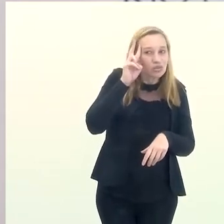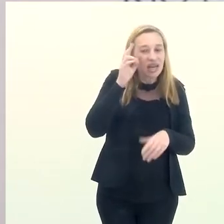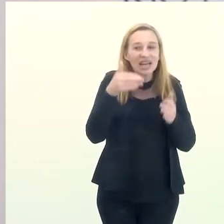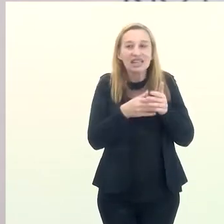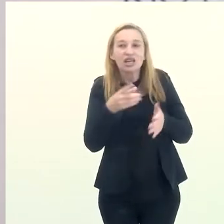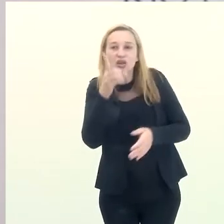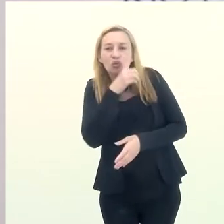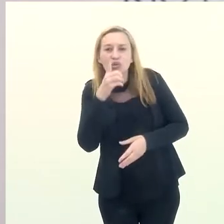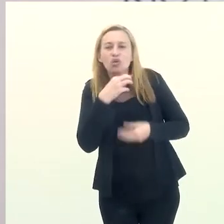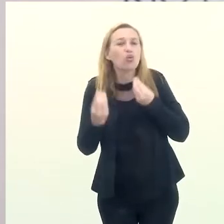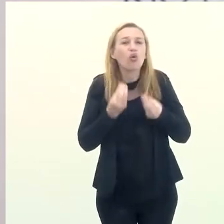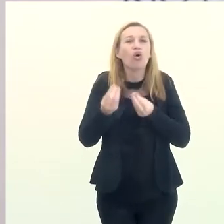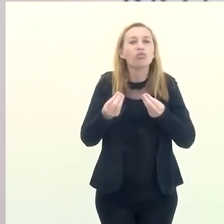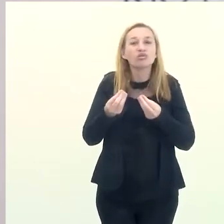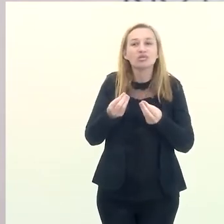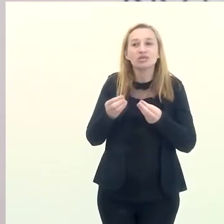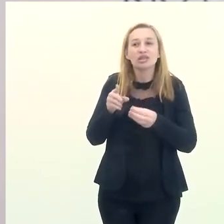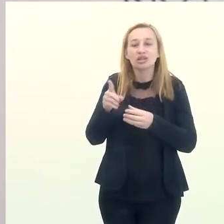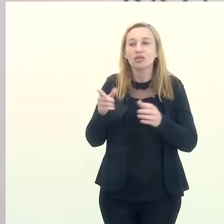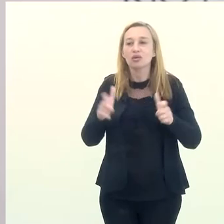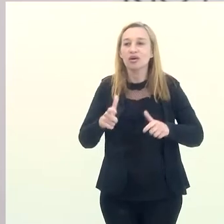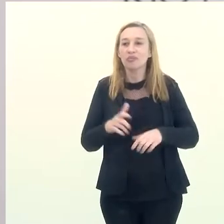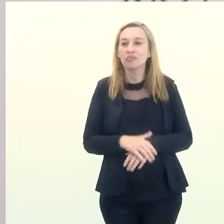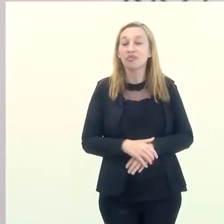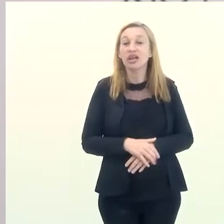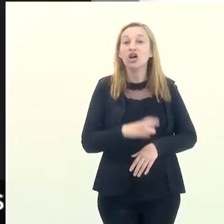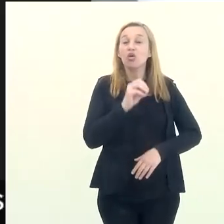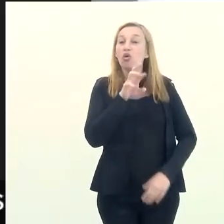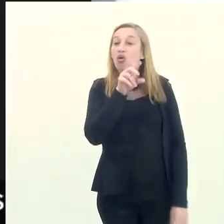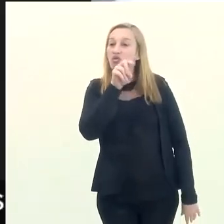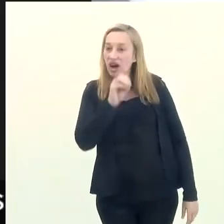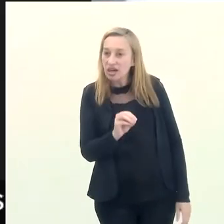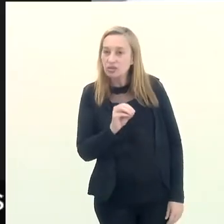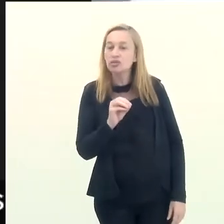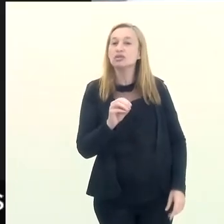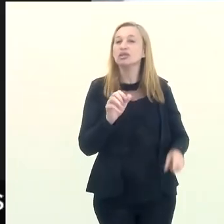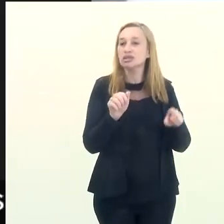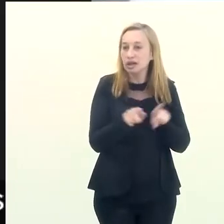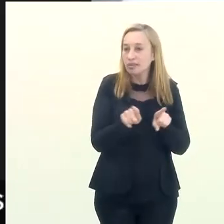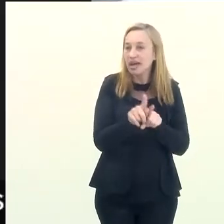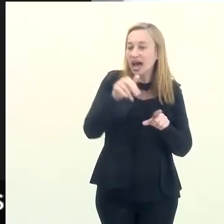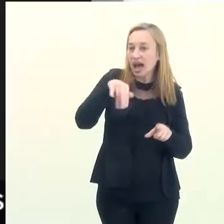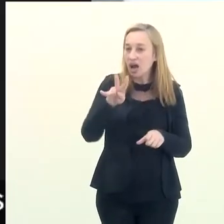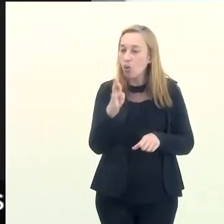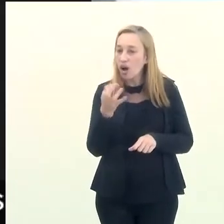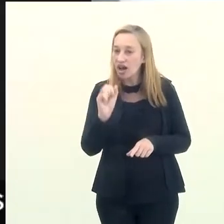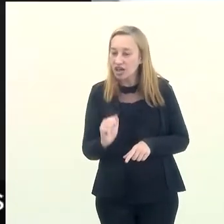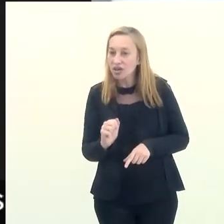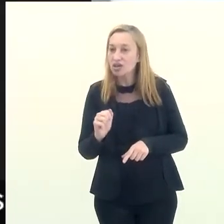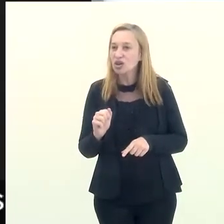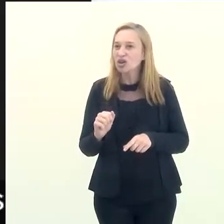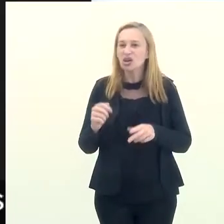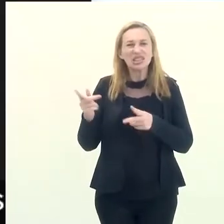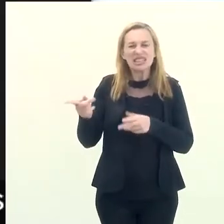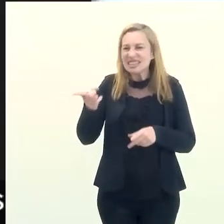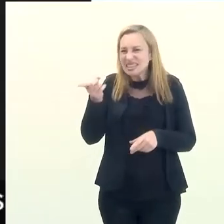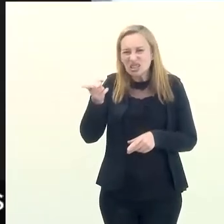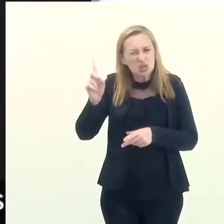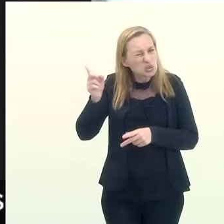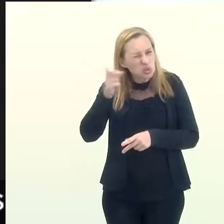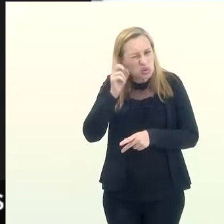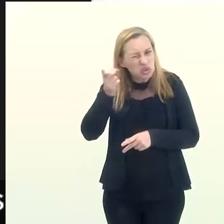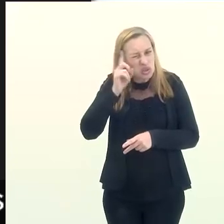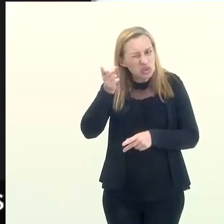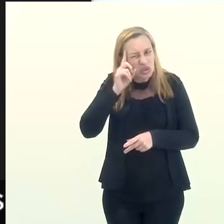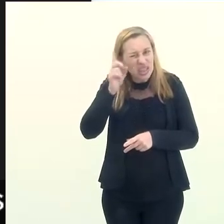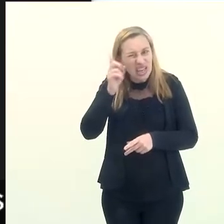domingo? Como é que vai ser essa agenda? Como é no Corcovado, como é no Aquário, é direto. Turismo não tem descanso. A gente